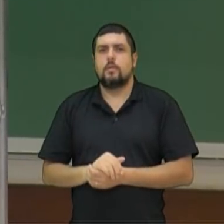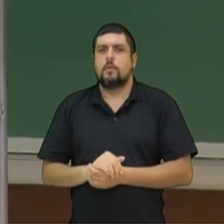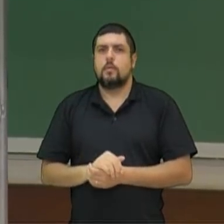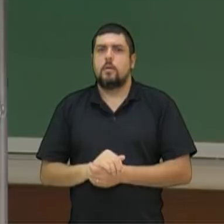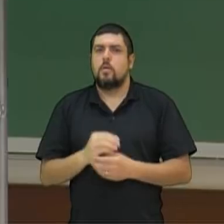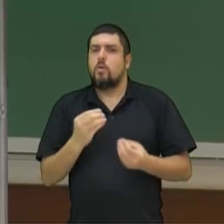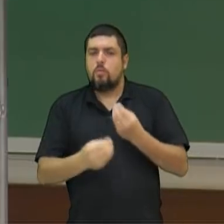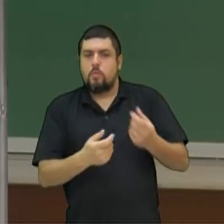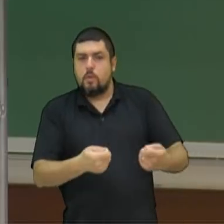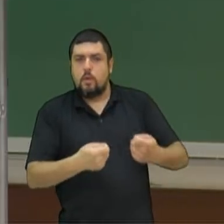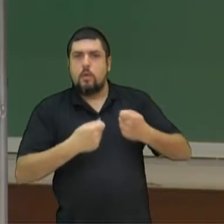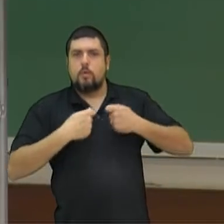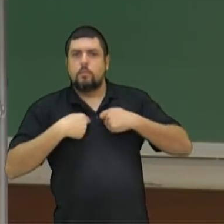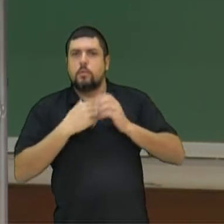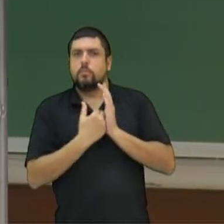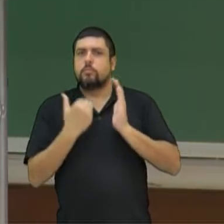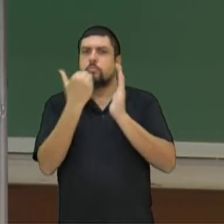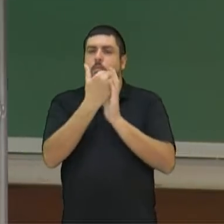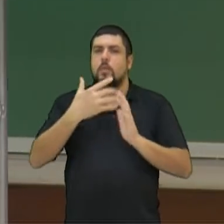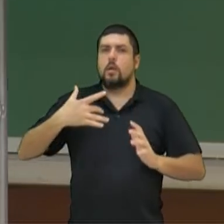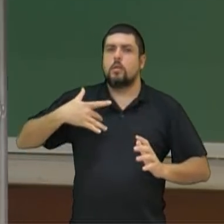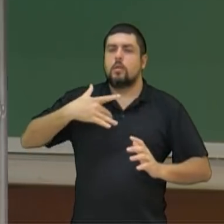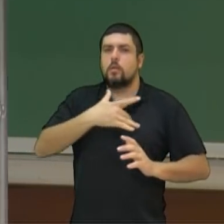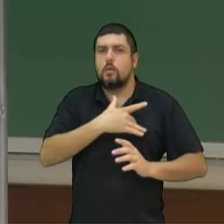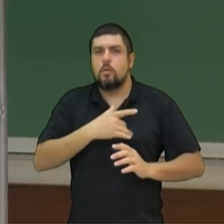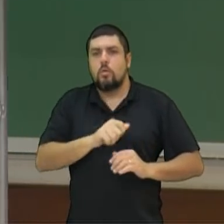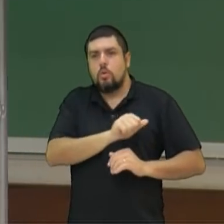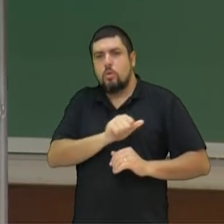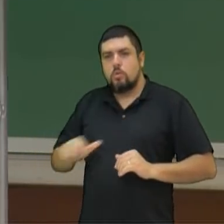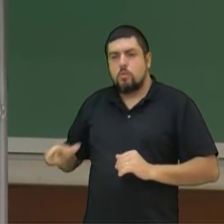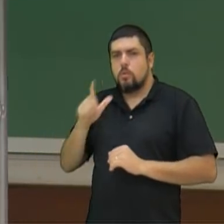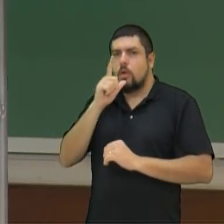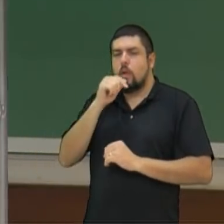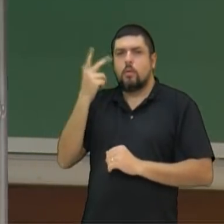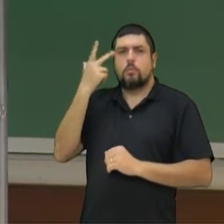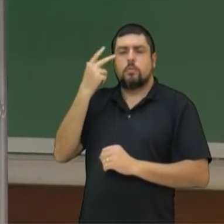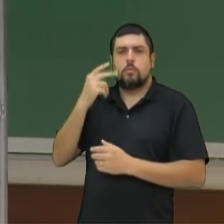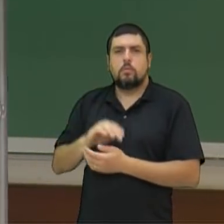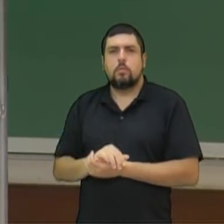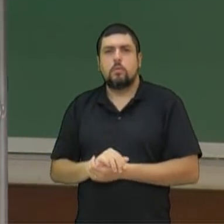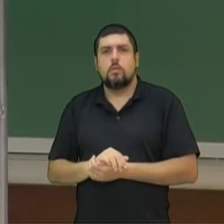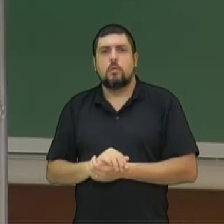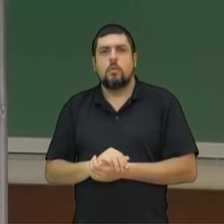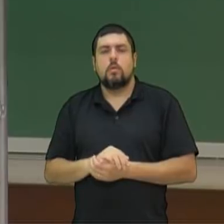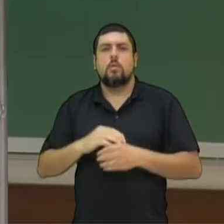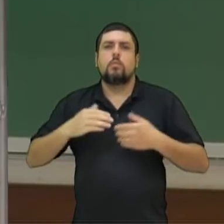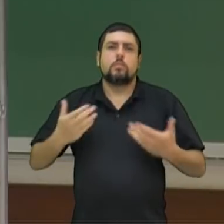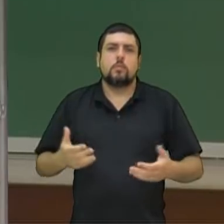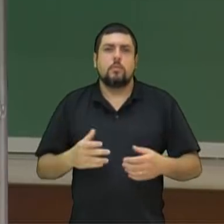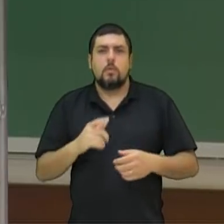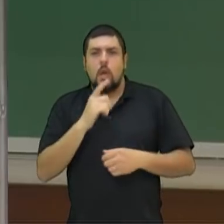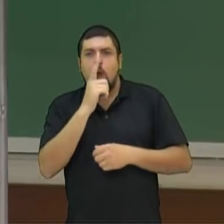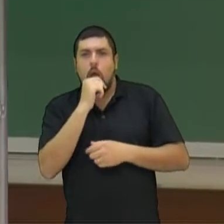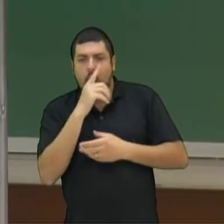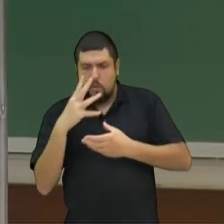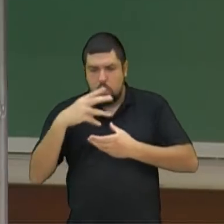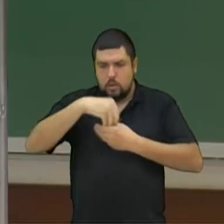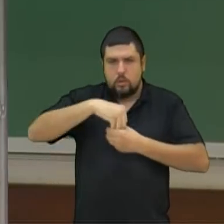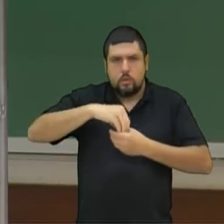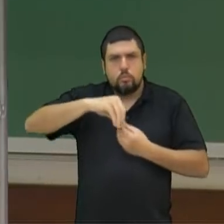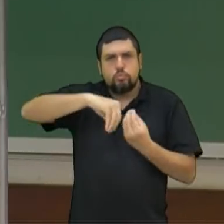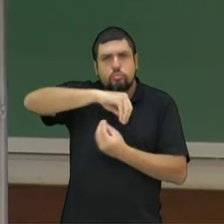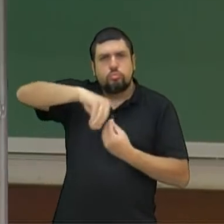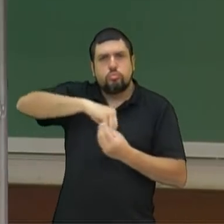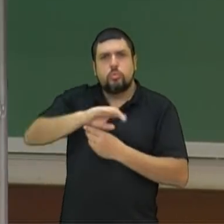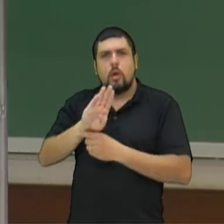fornece mais saúde para quem consome do que ela for uma água que não é alcalina. Ou seja, a água ser rica em bases na composição,